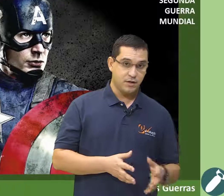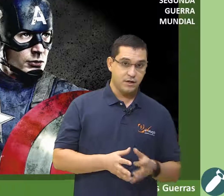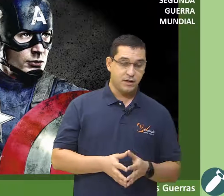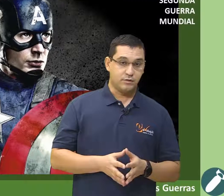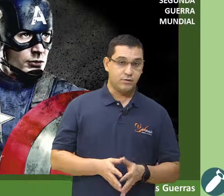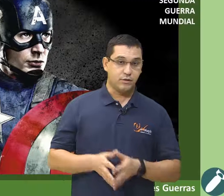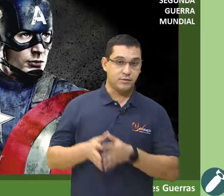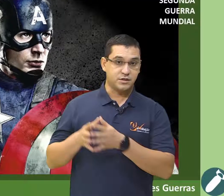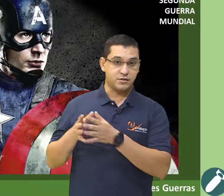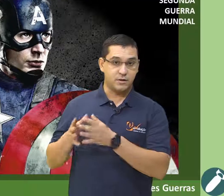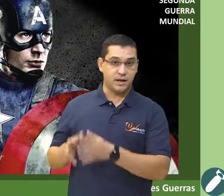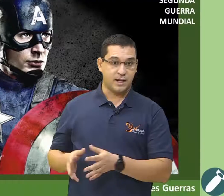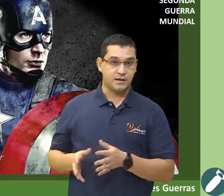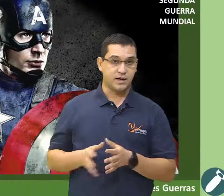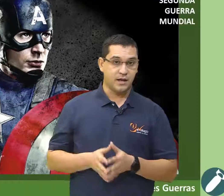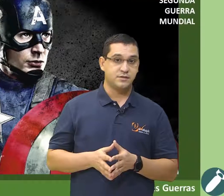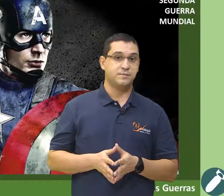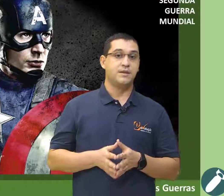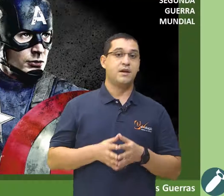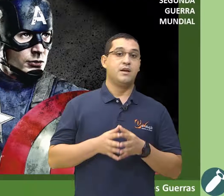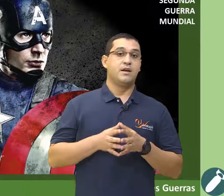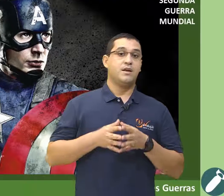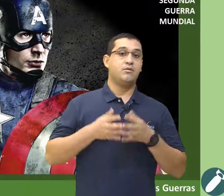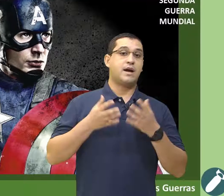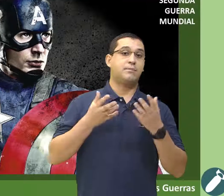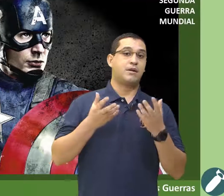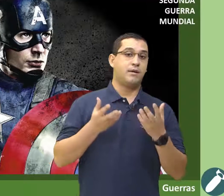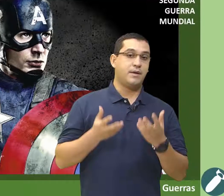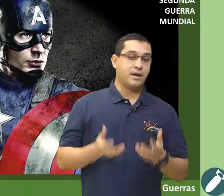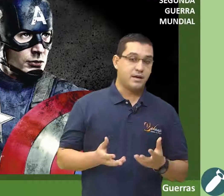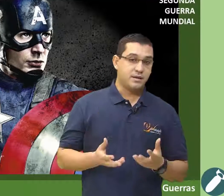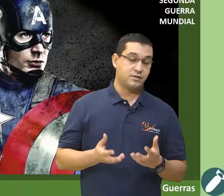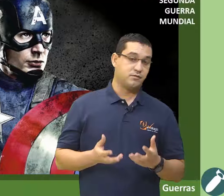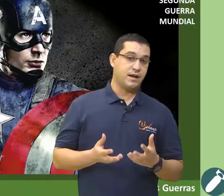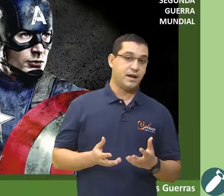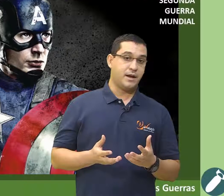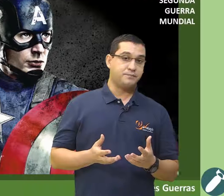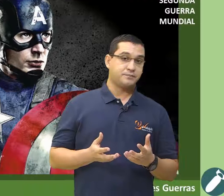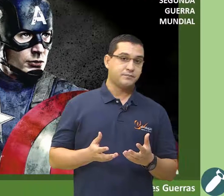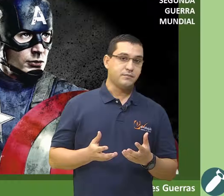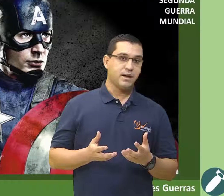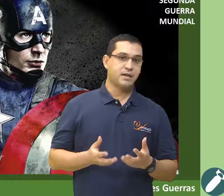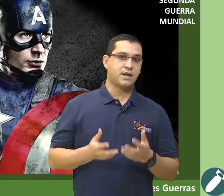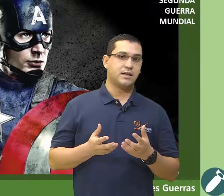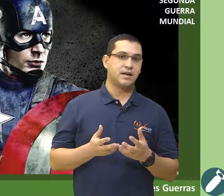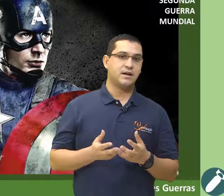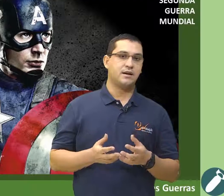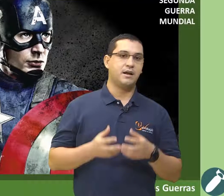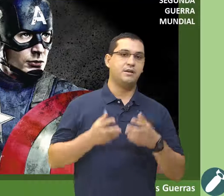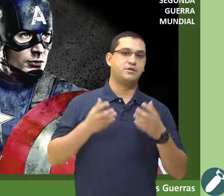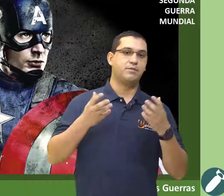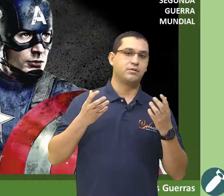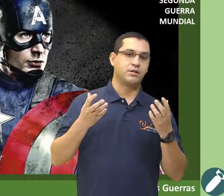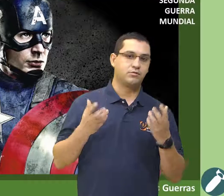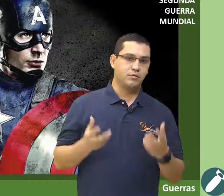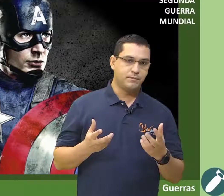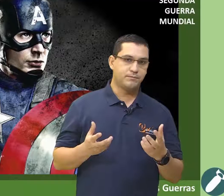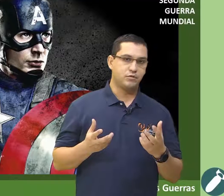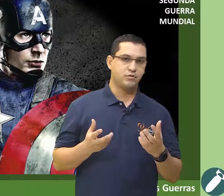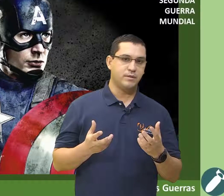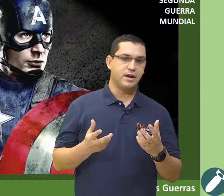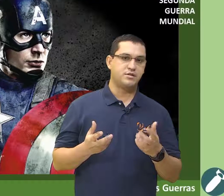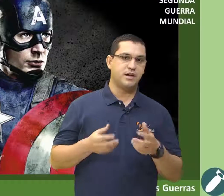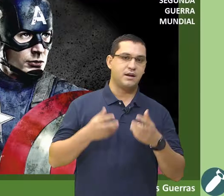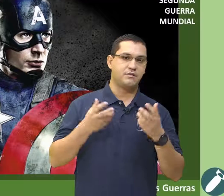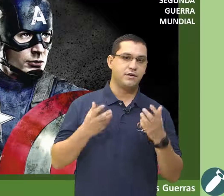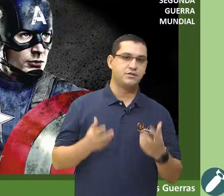Roosevelt e do economista John Maynard Keynes. E o Capitão América, na Segunda Guerra, retrata aquele grande protetor